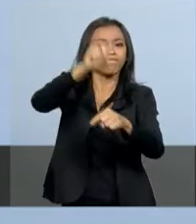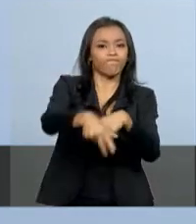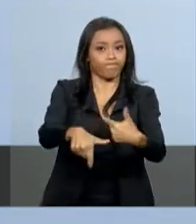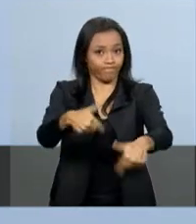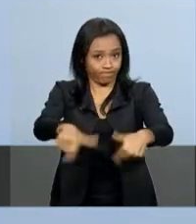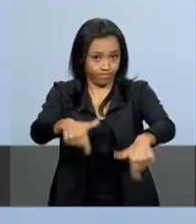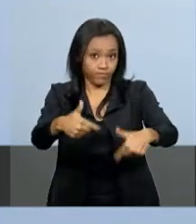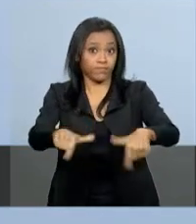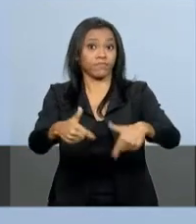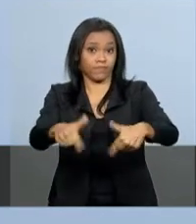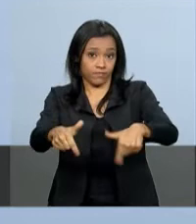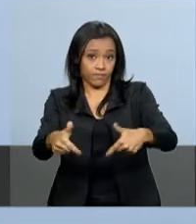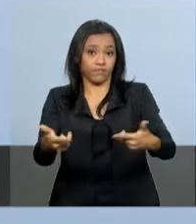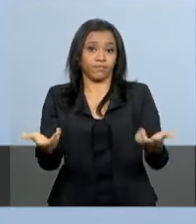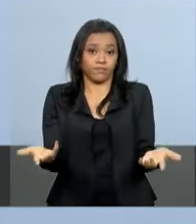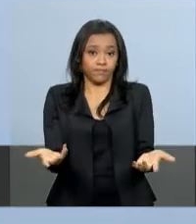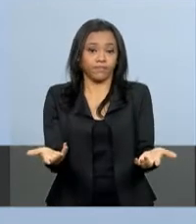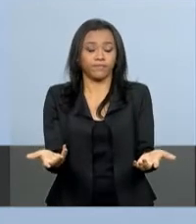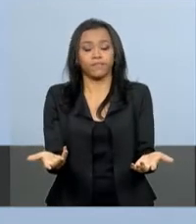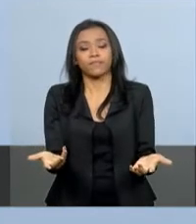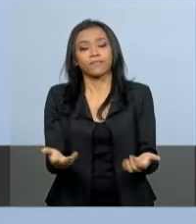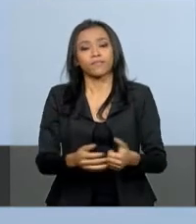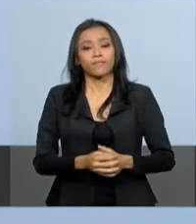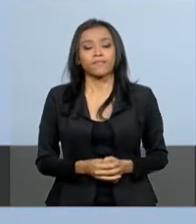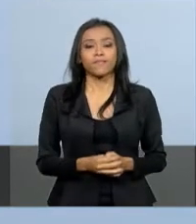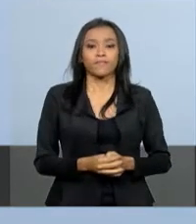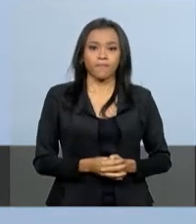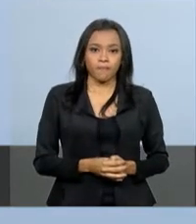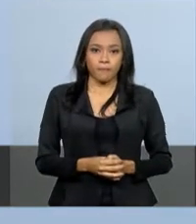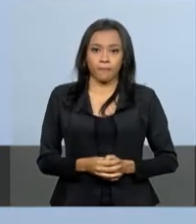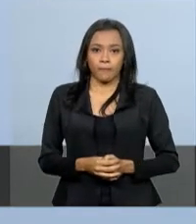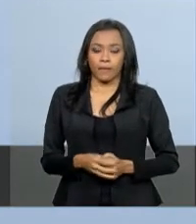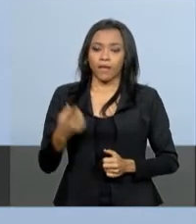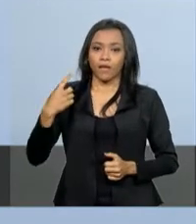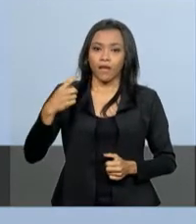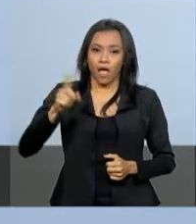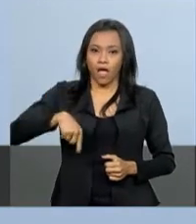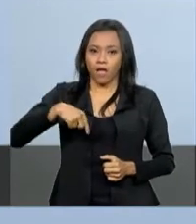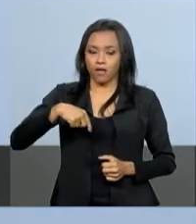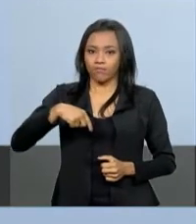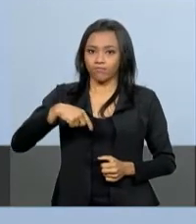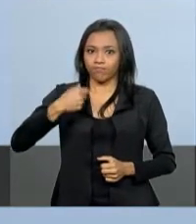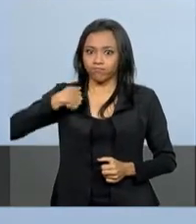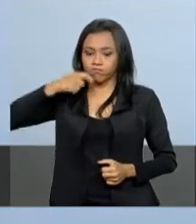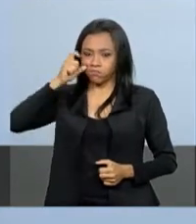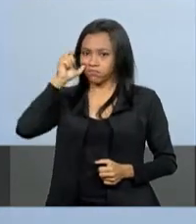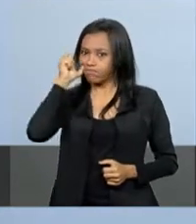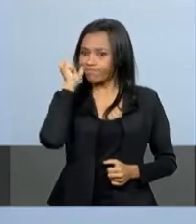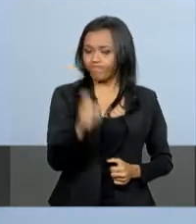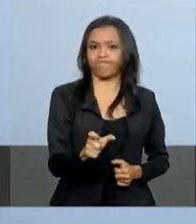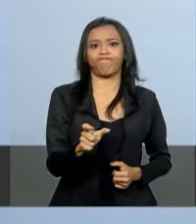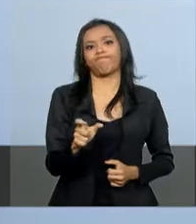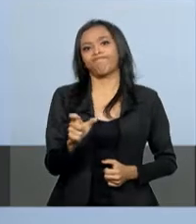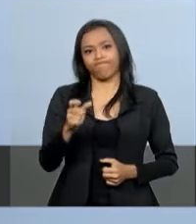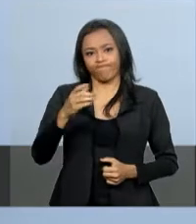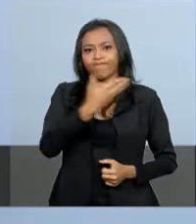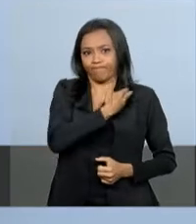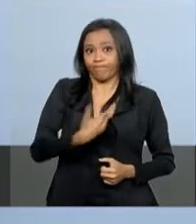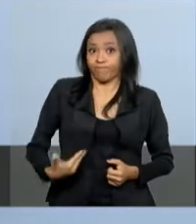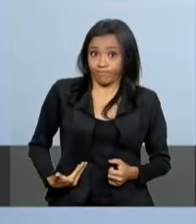por assim dizer a nossa obsessão só no primeiro trimestre